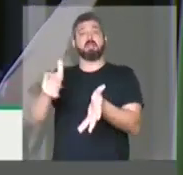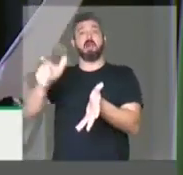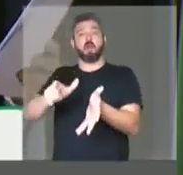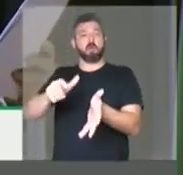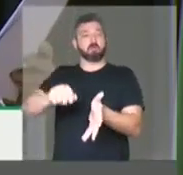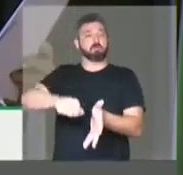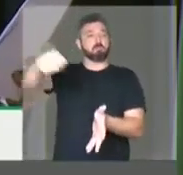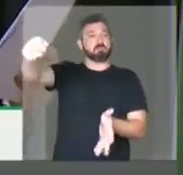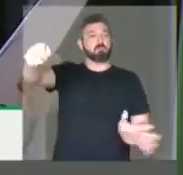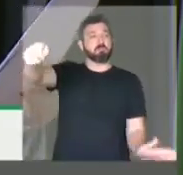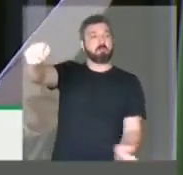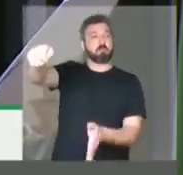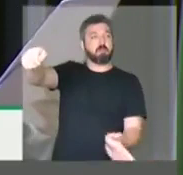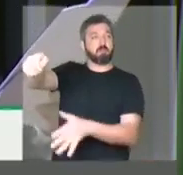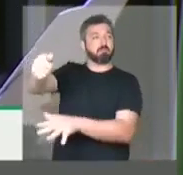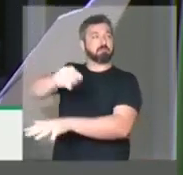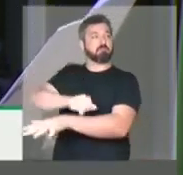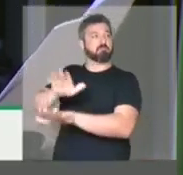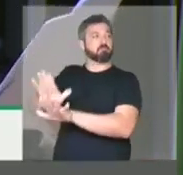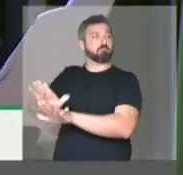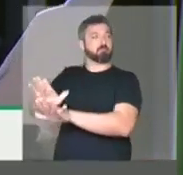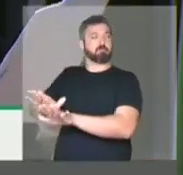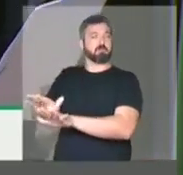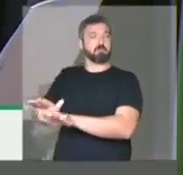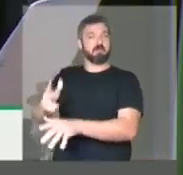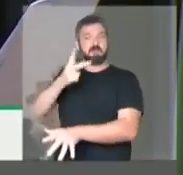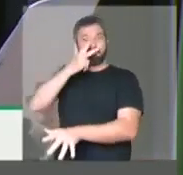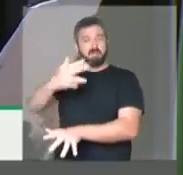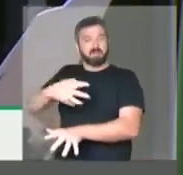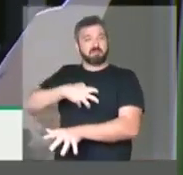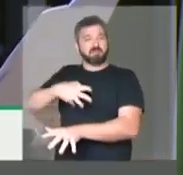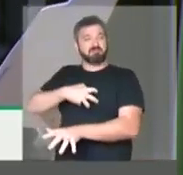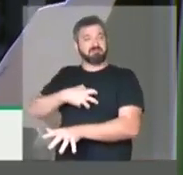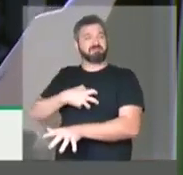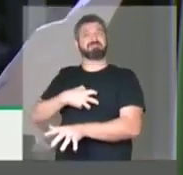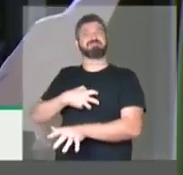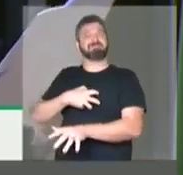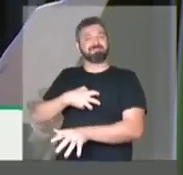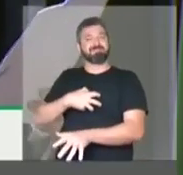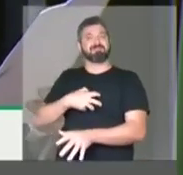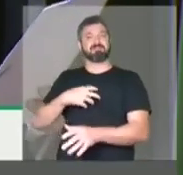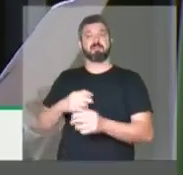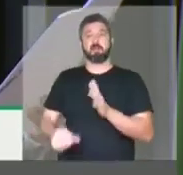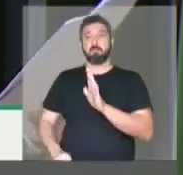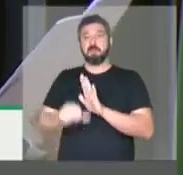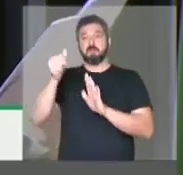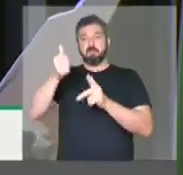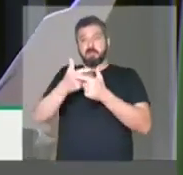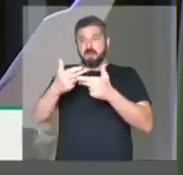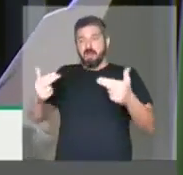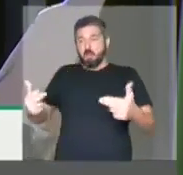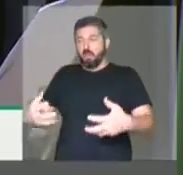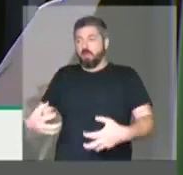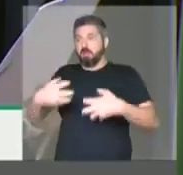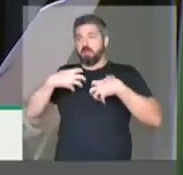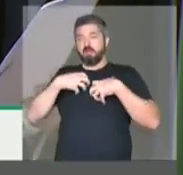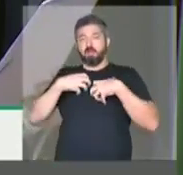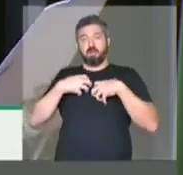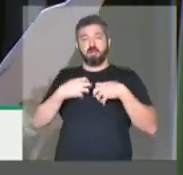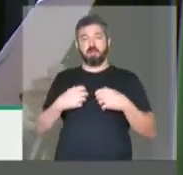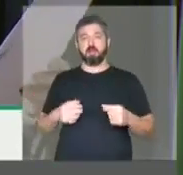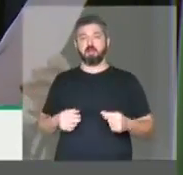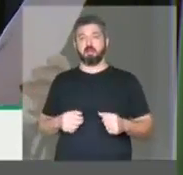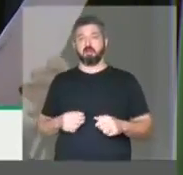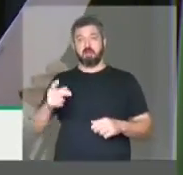do tapete. Afinal, é nítida a impressão de que o primeiro móvel que anima as forças